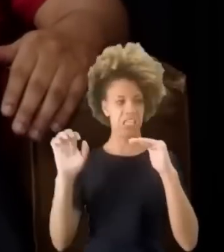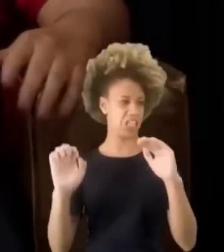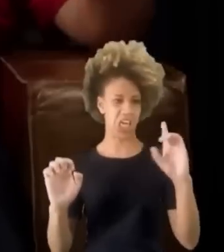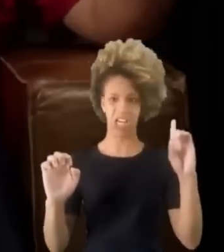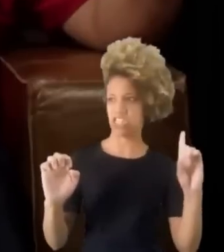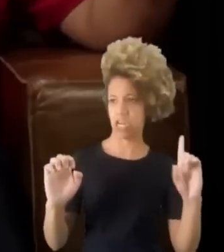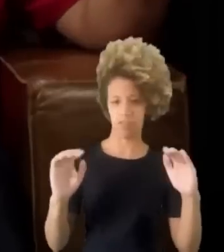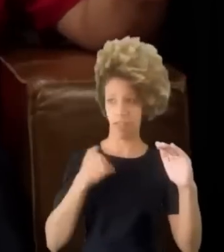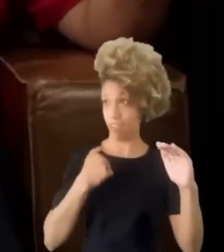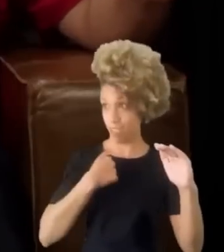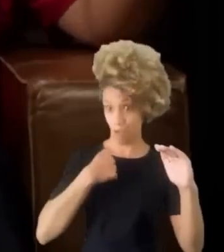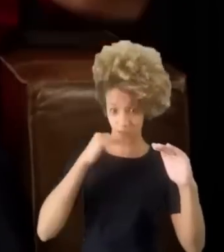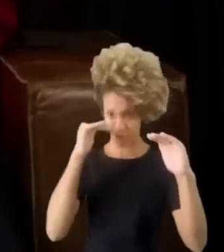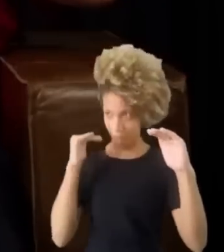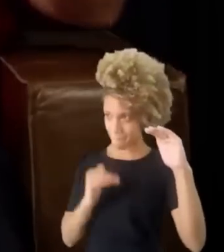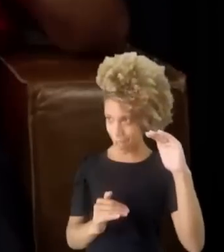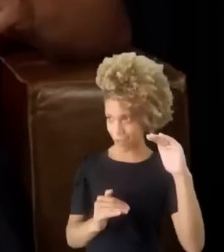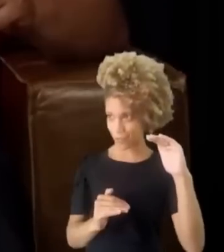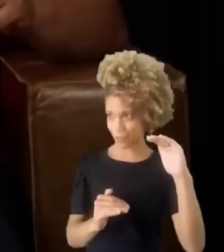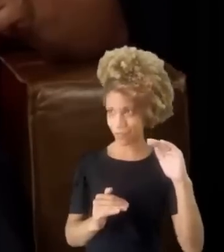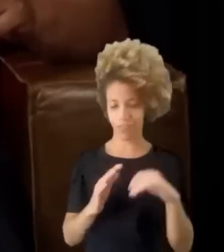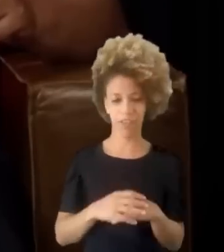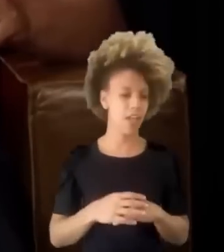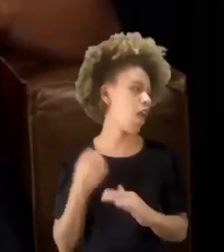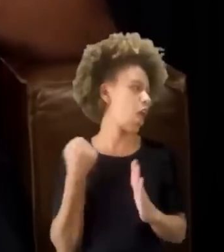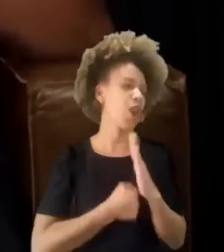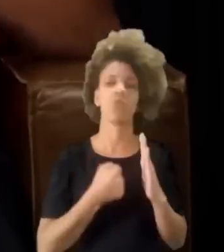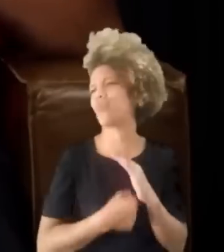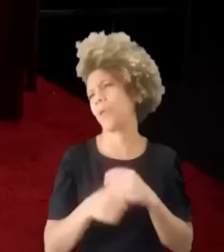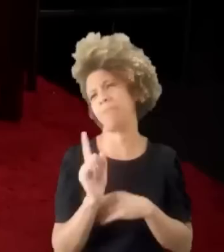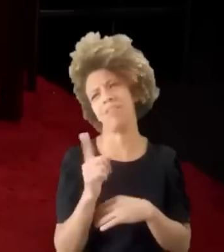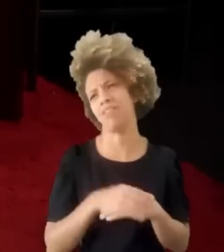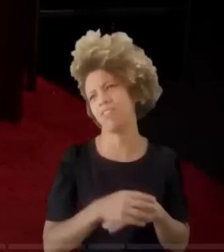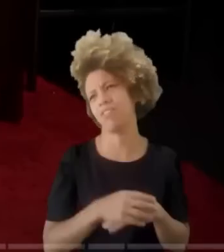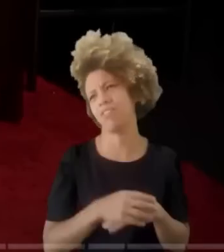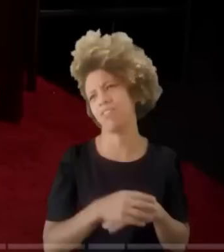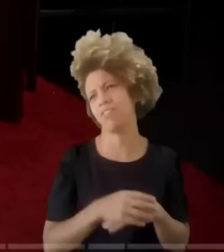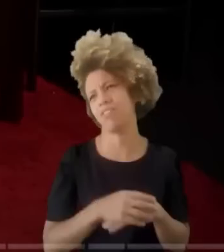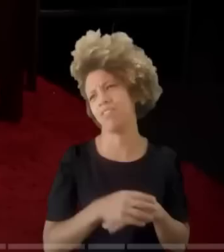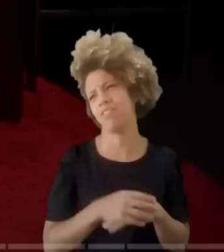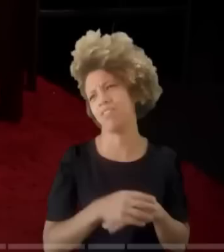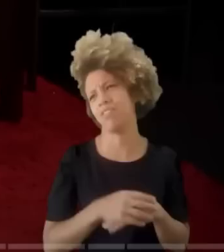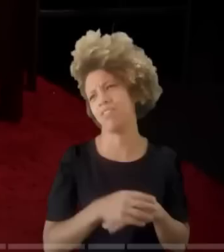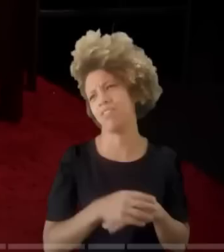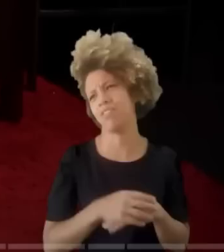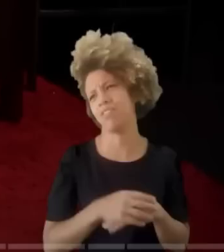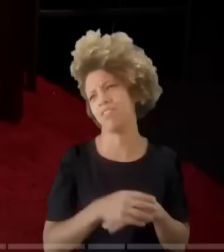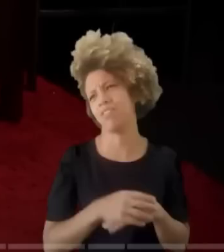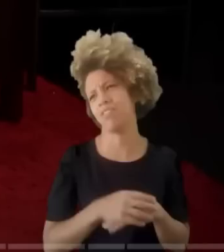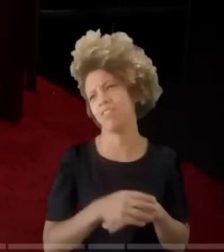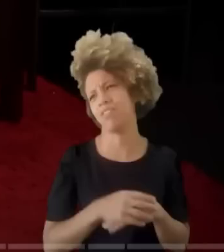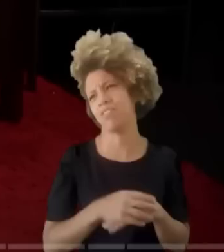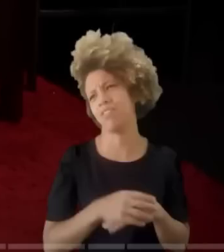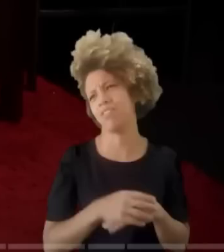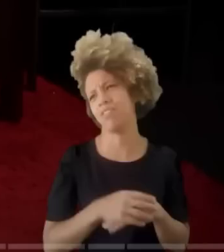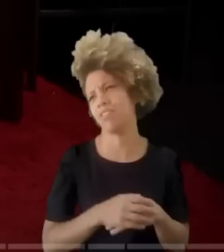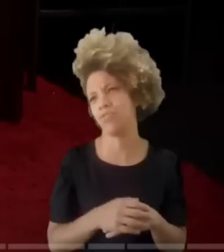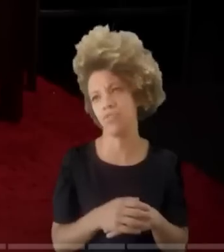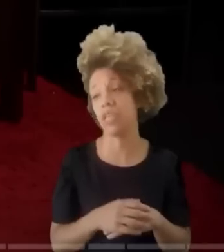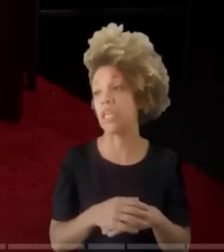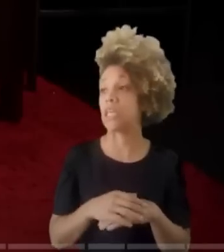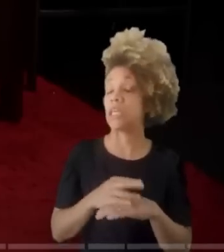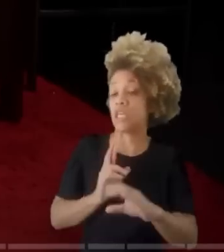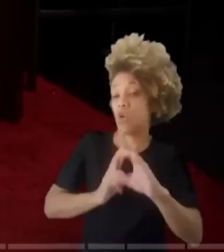esse é meu posicionamento político é o cara de baixo ele é um militante entendeu ele não é um militante o cara tá aqui ó